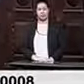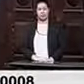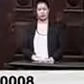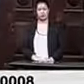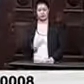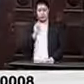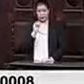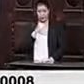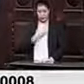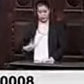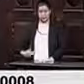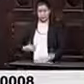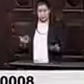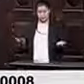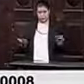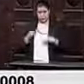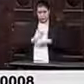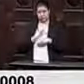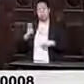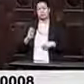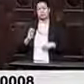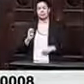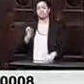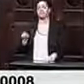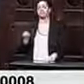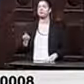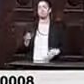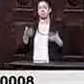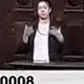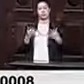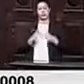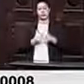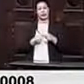Se o governador do estado quisesse